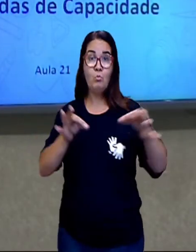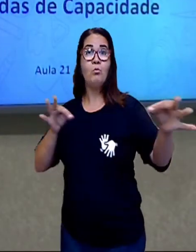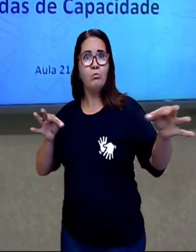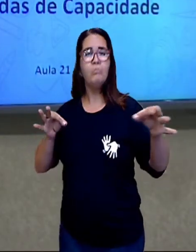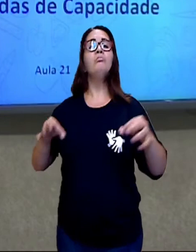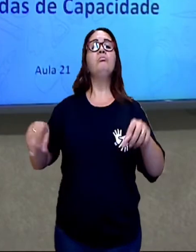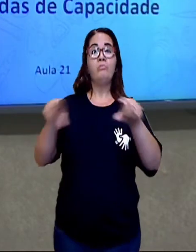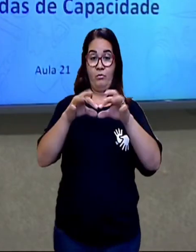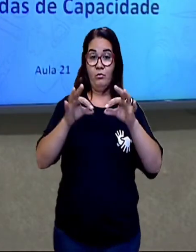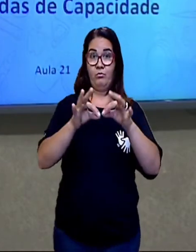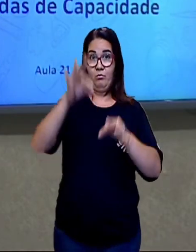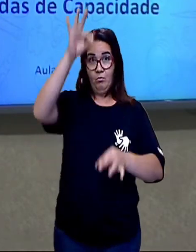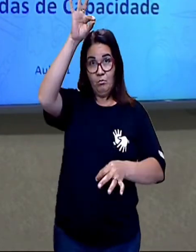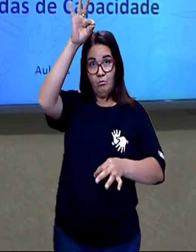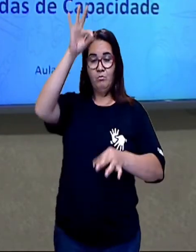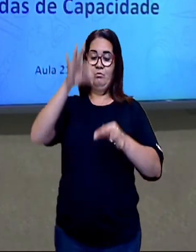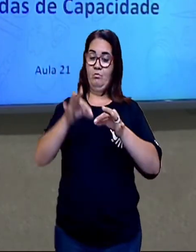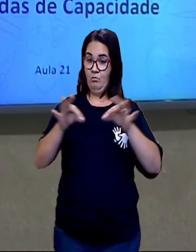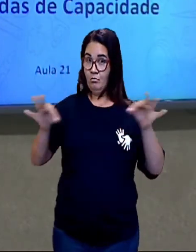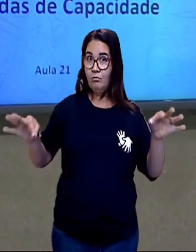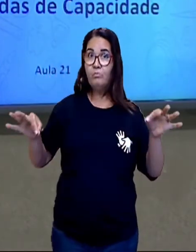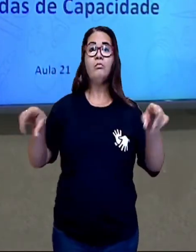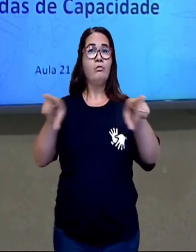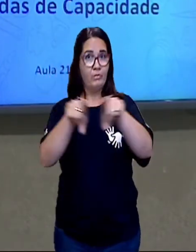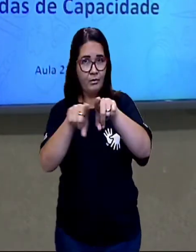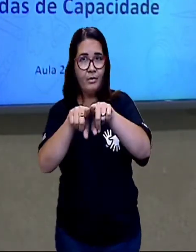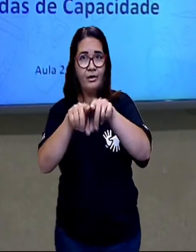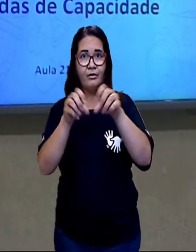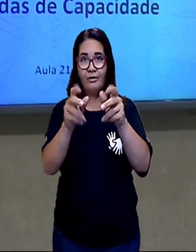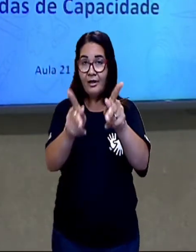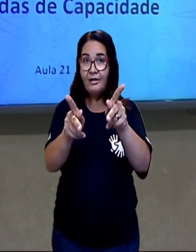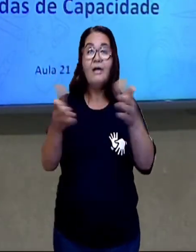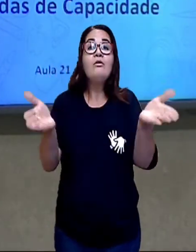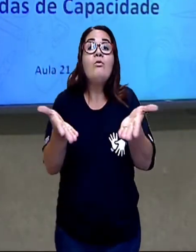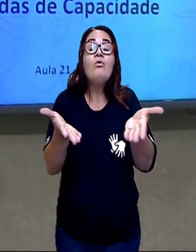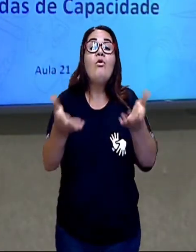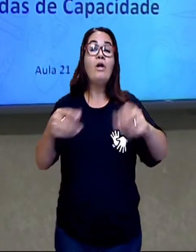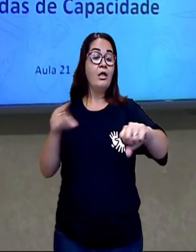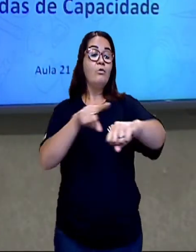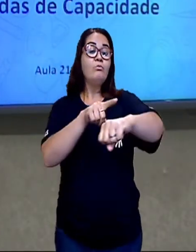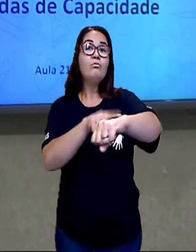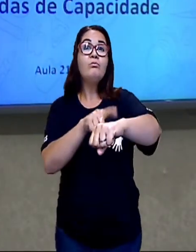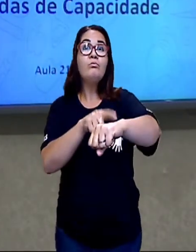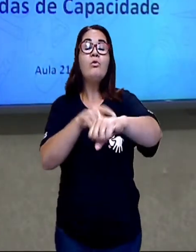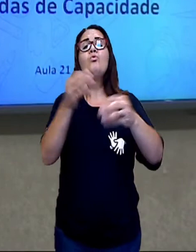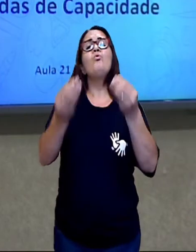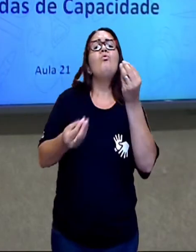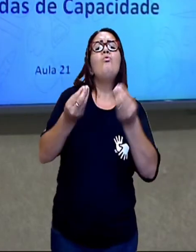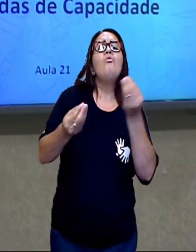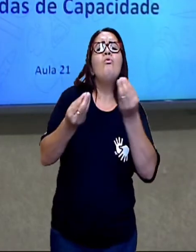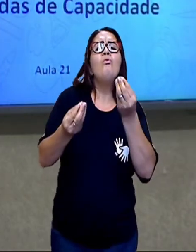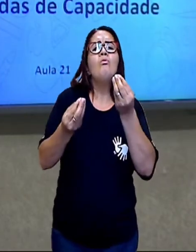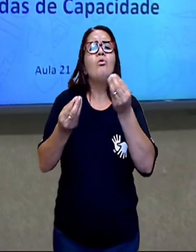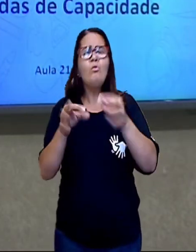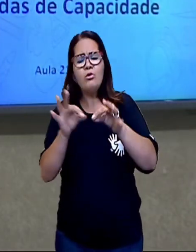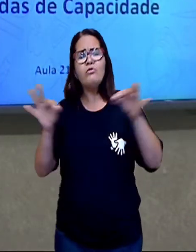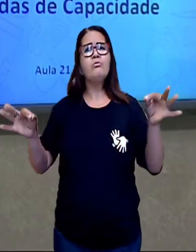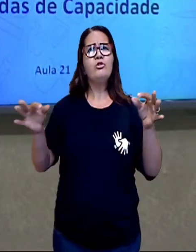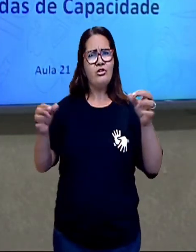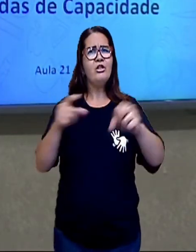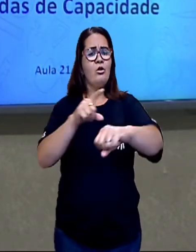lembra que na aula de matemática de medidas de tempo, quando abordamos o tema sobre a construção do calendário e das